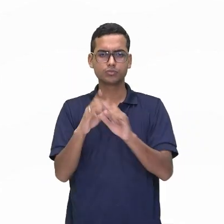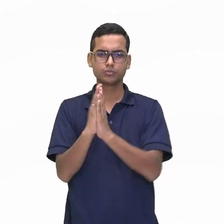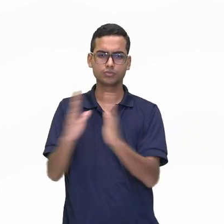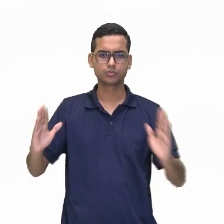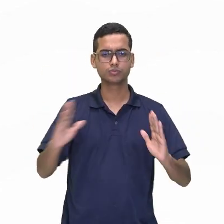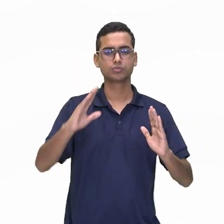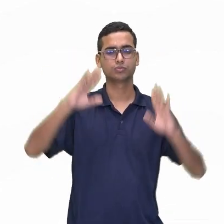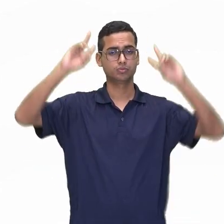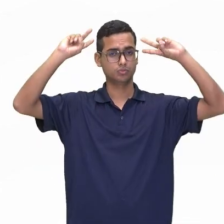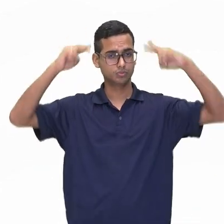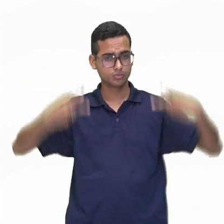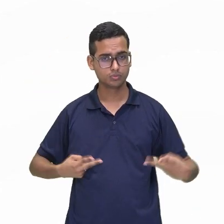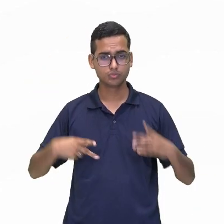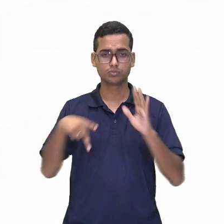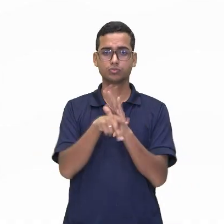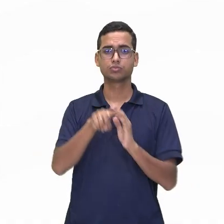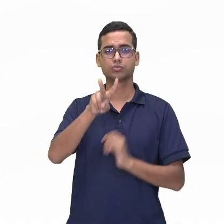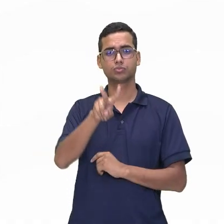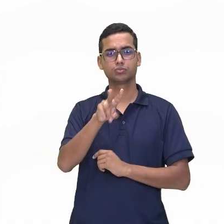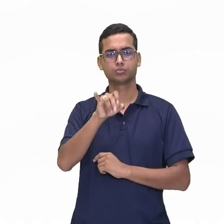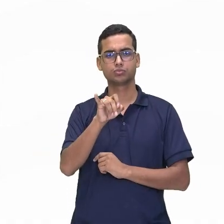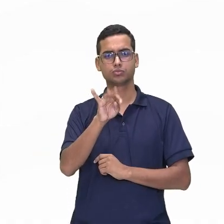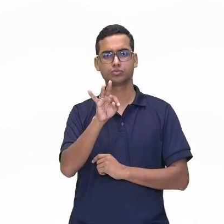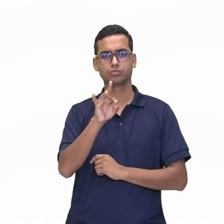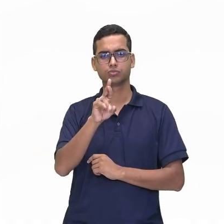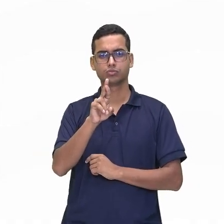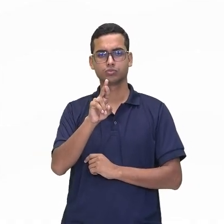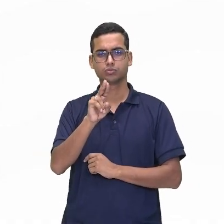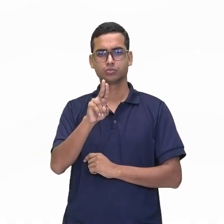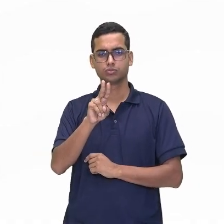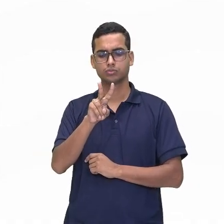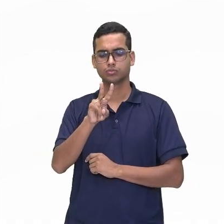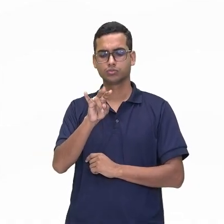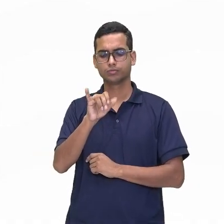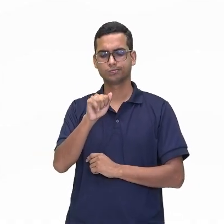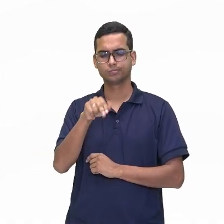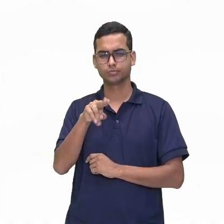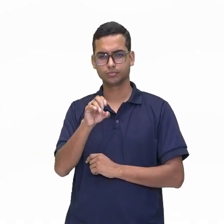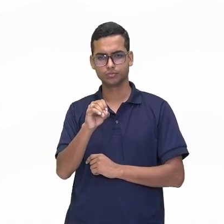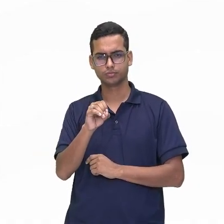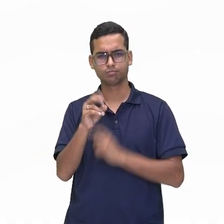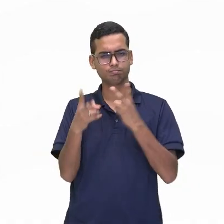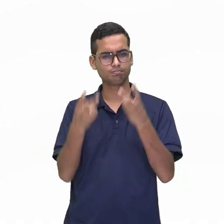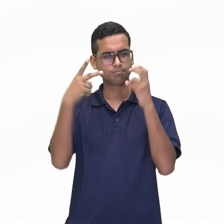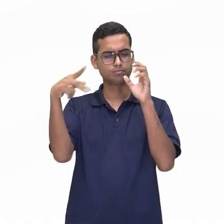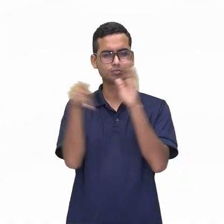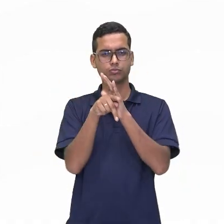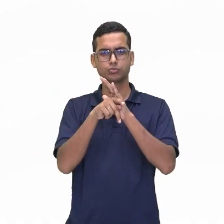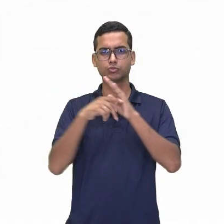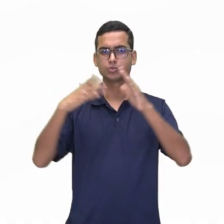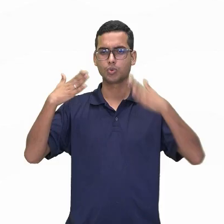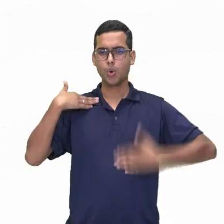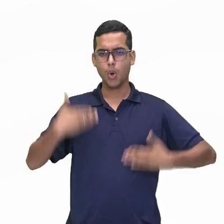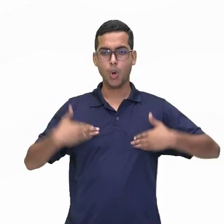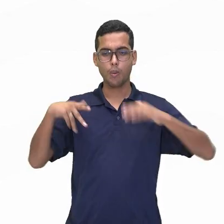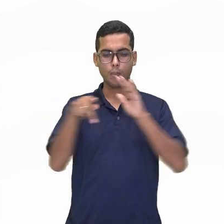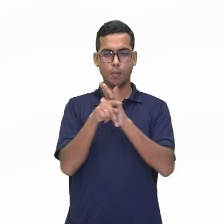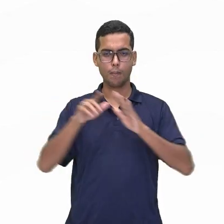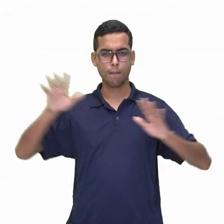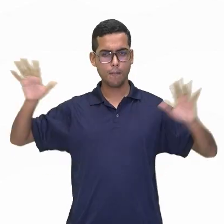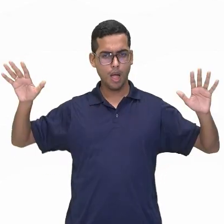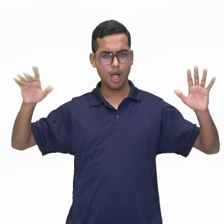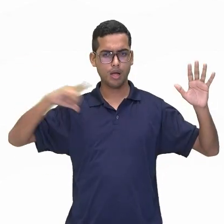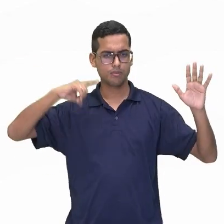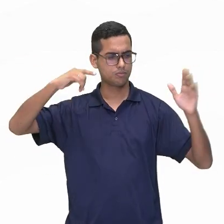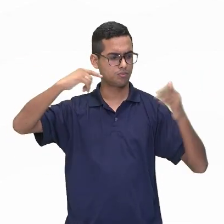vitruviano, em que aqui a gente enxerga partes, e essas partes nos mostram que, na